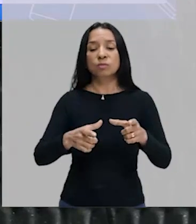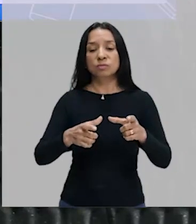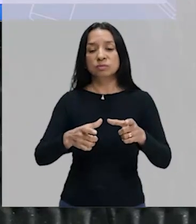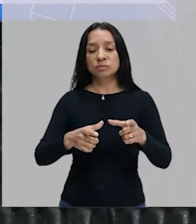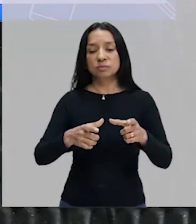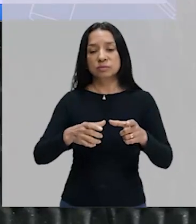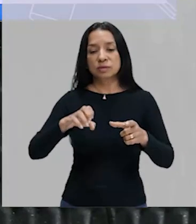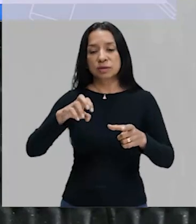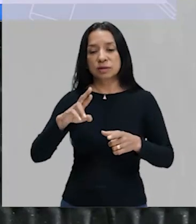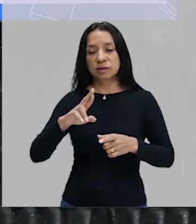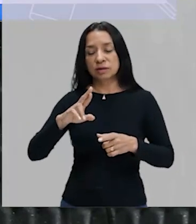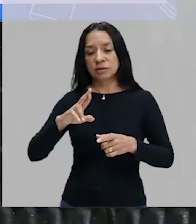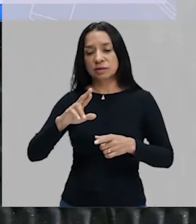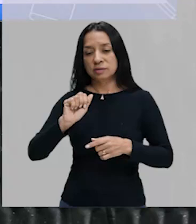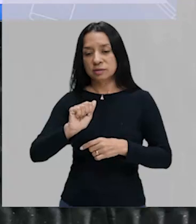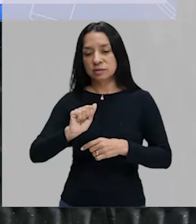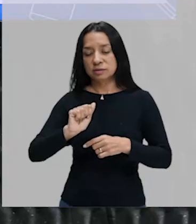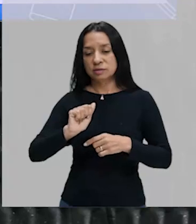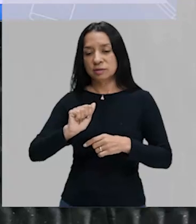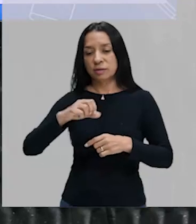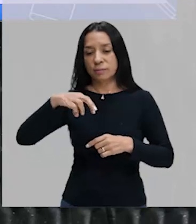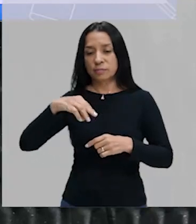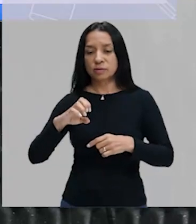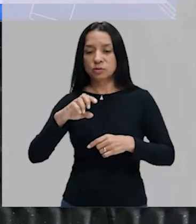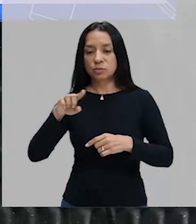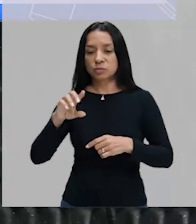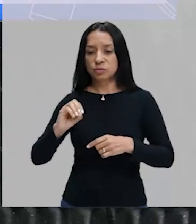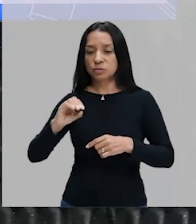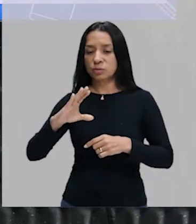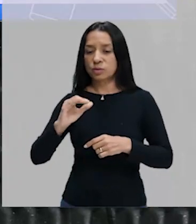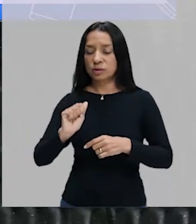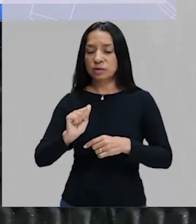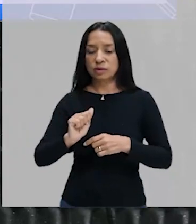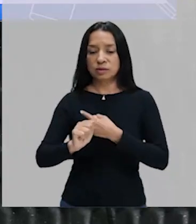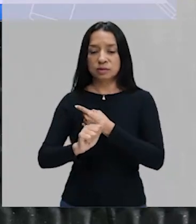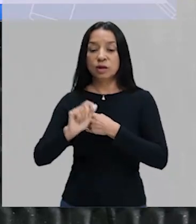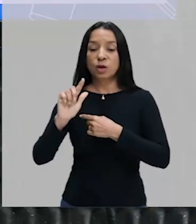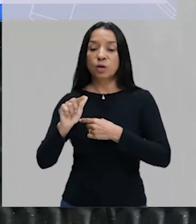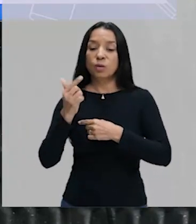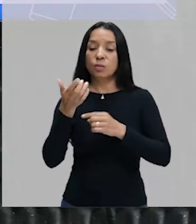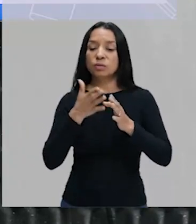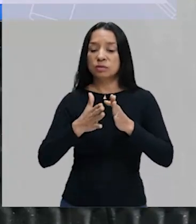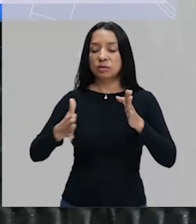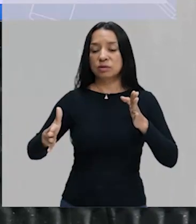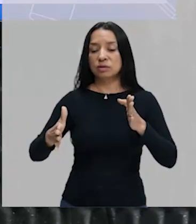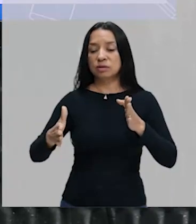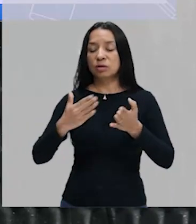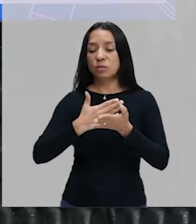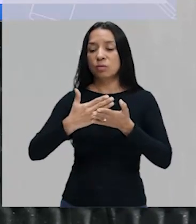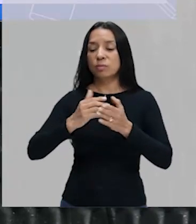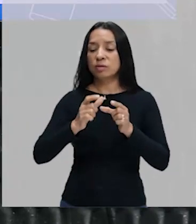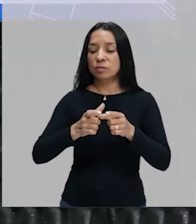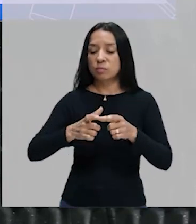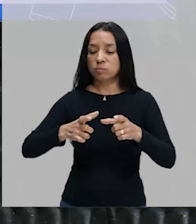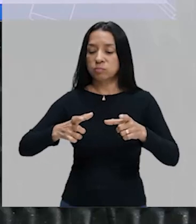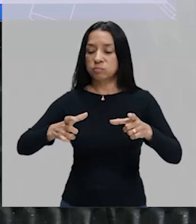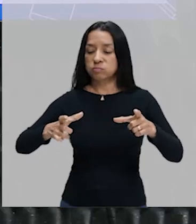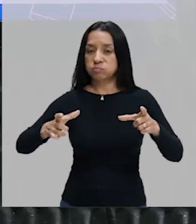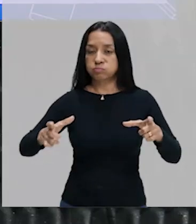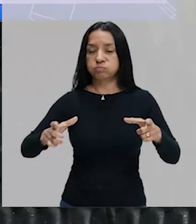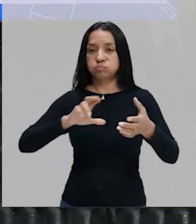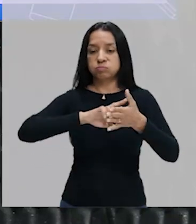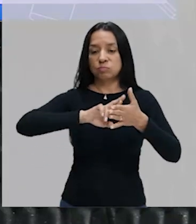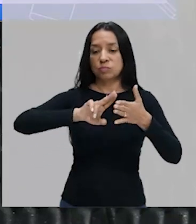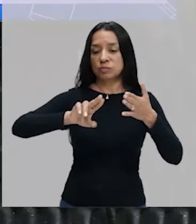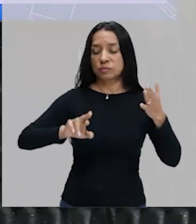Mesozoica, tá? No período Cretáceo. E aqui na era Cenozoica, eles começam a aumentar o número de espécies, tá?